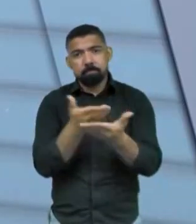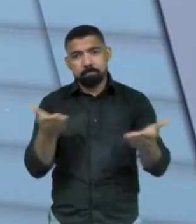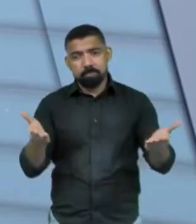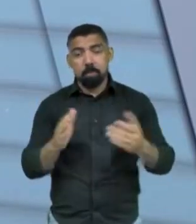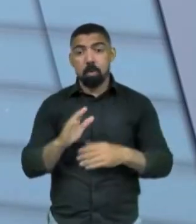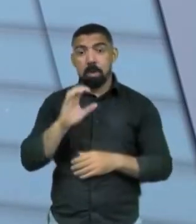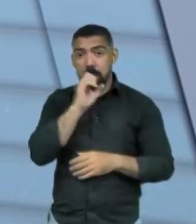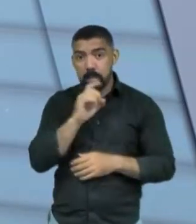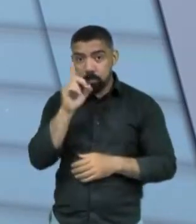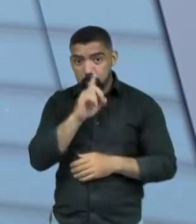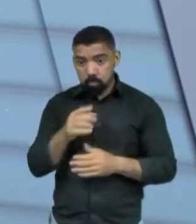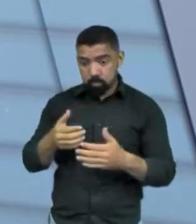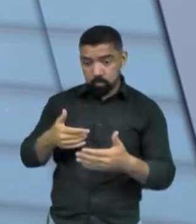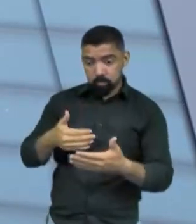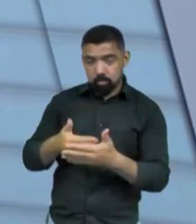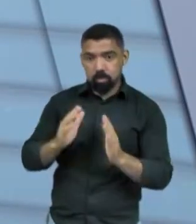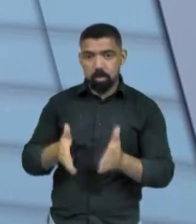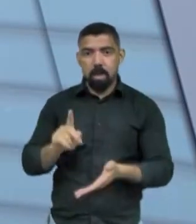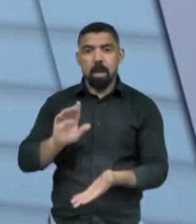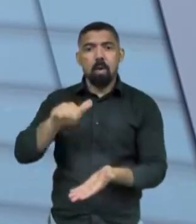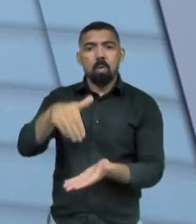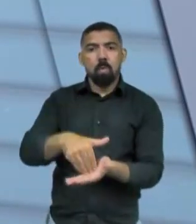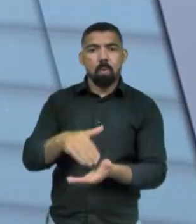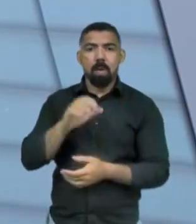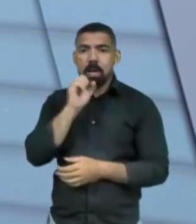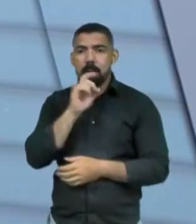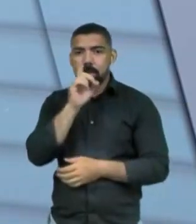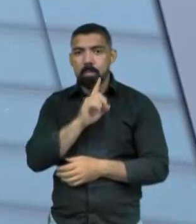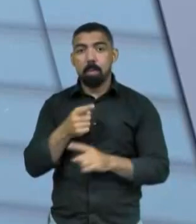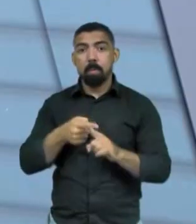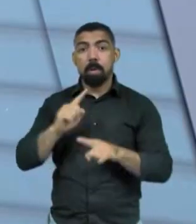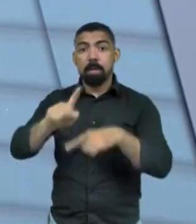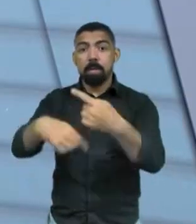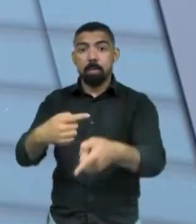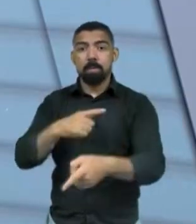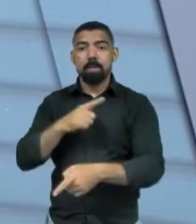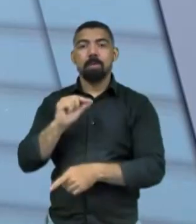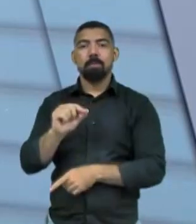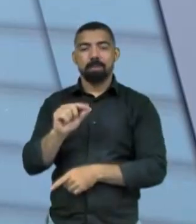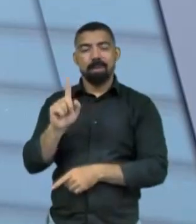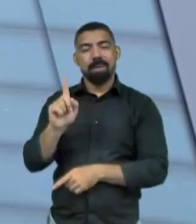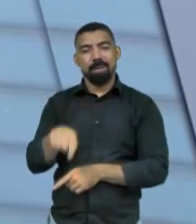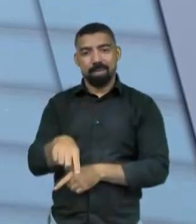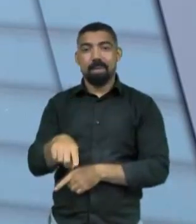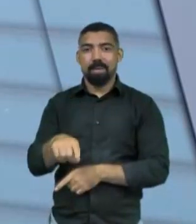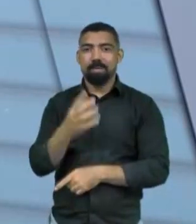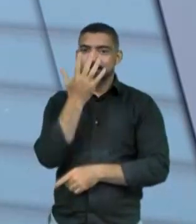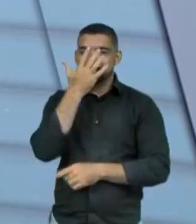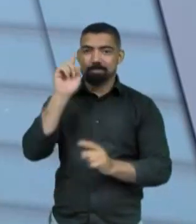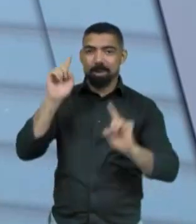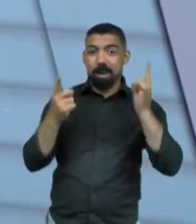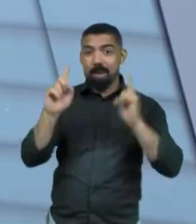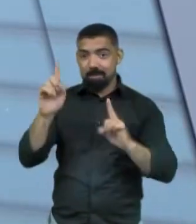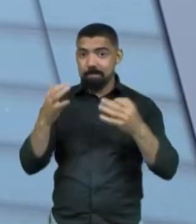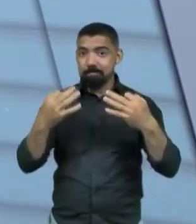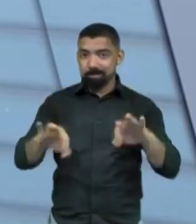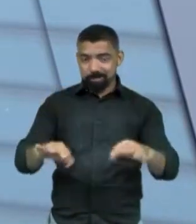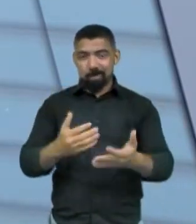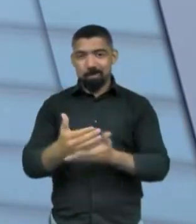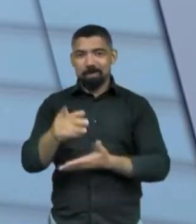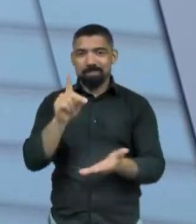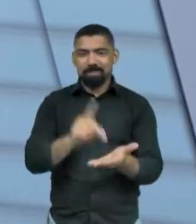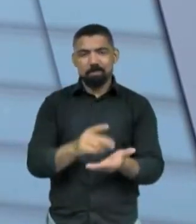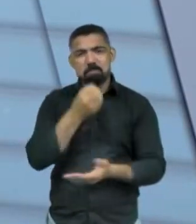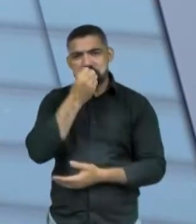semana chegando, aliás, é o último final de semana do pré-carnaval, não é? Na outra semana já estaremos no carnaval. Que